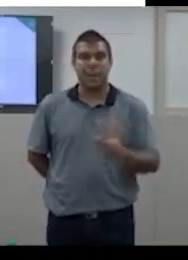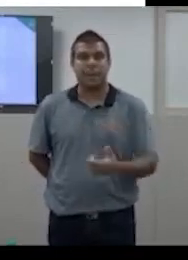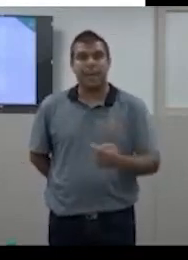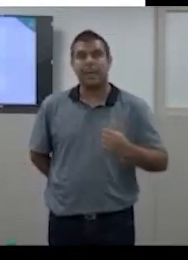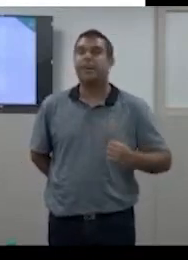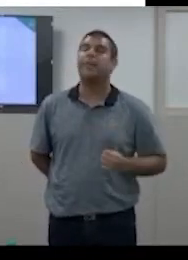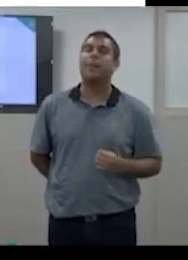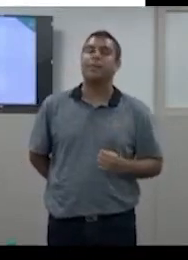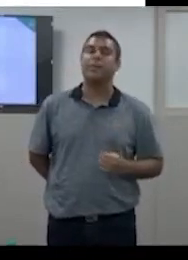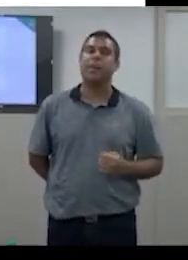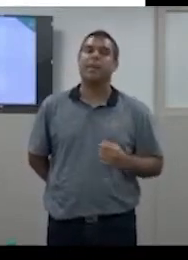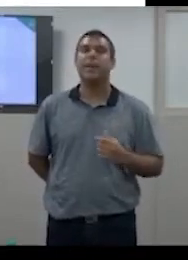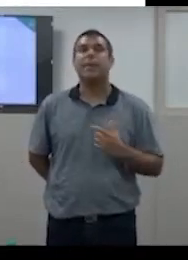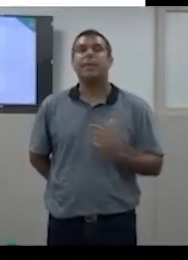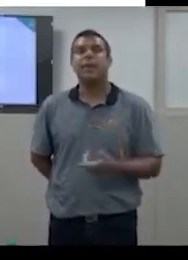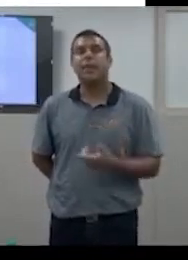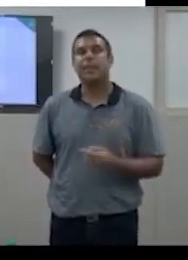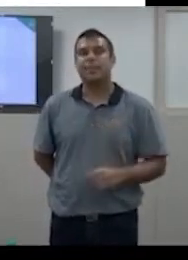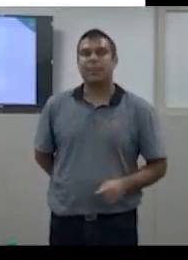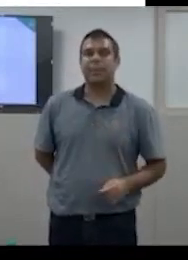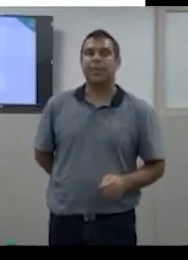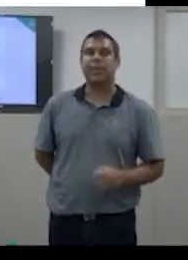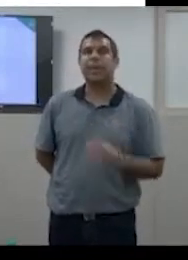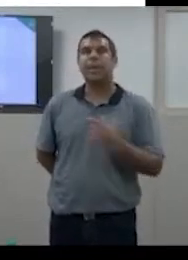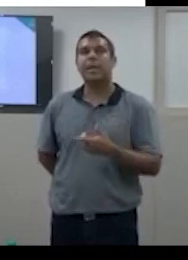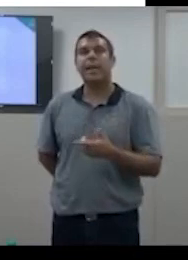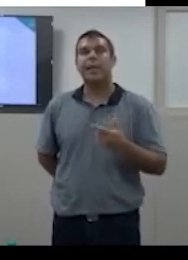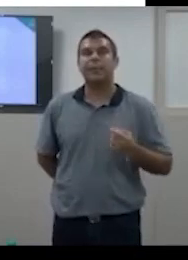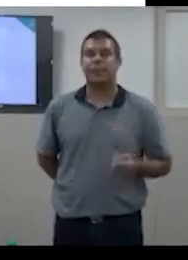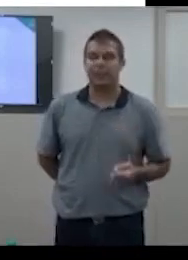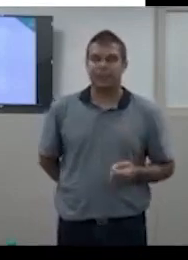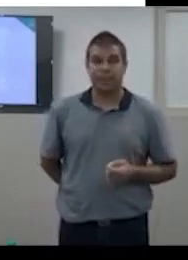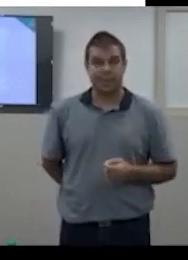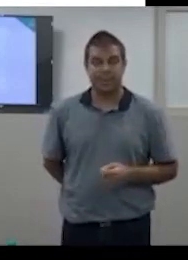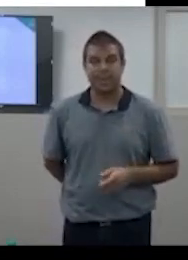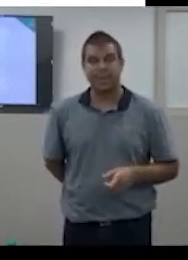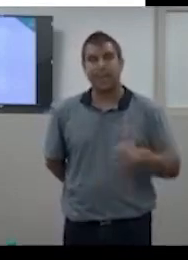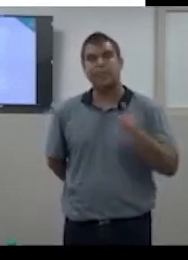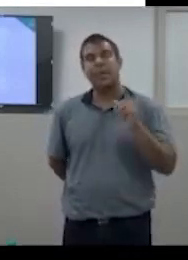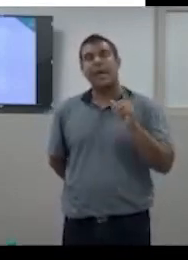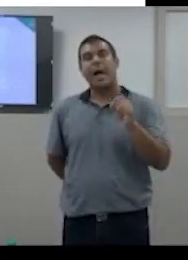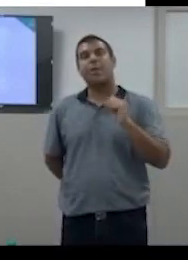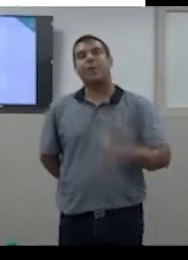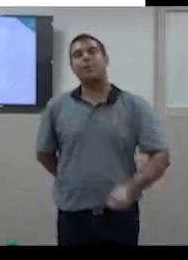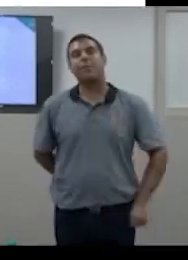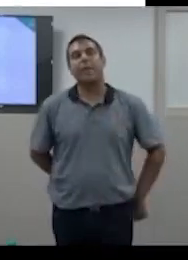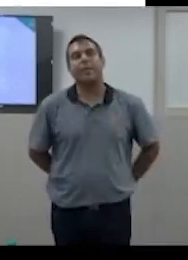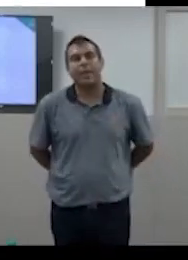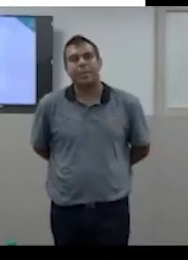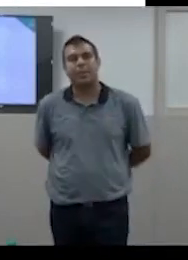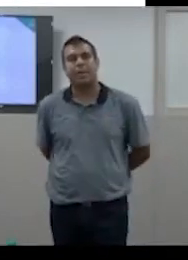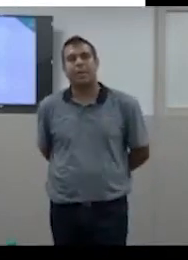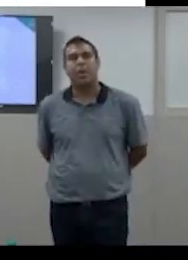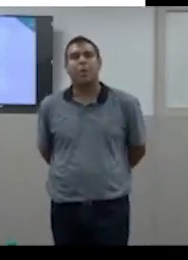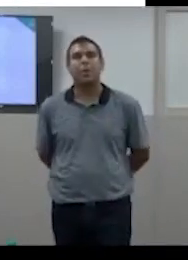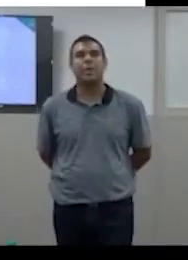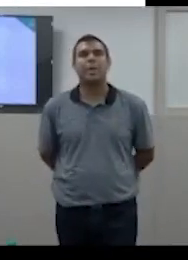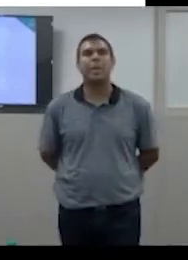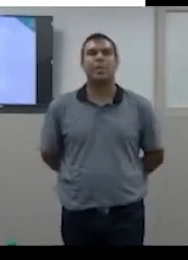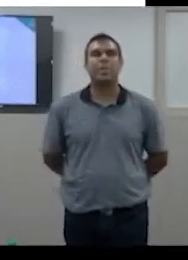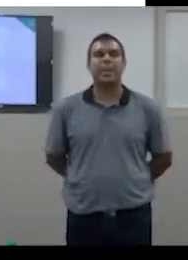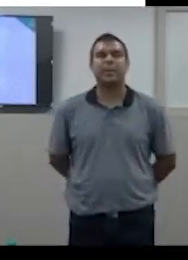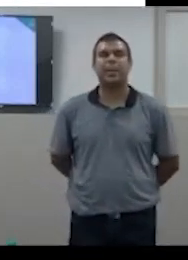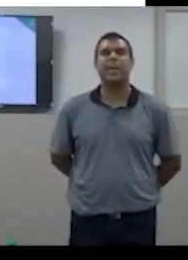pelo segmento AB, fase sólida, CD, fase líquida e EF, fase gasosa. Beleza isso? Agora vamos analisar ali, pessoal,